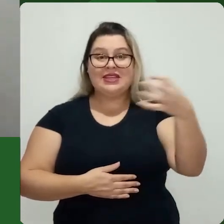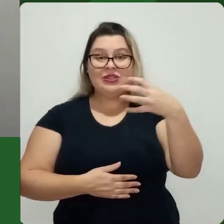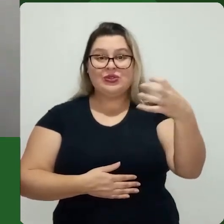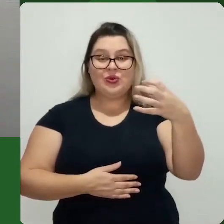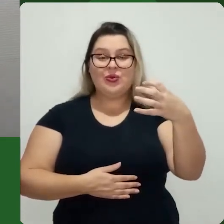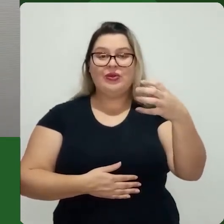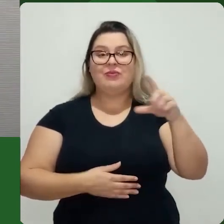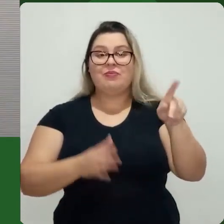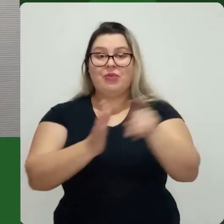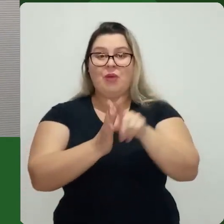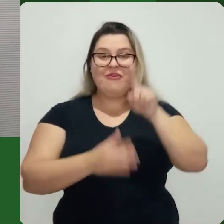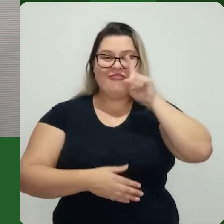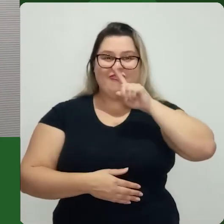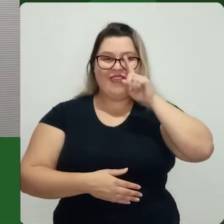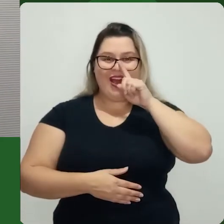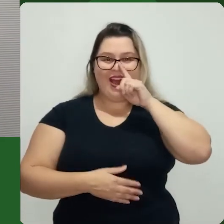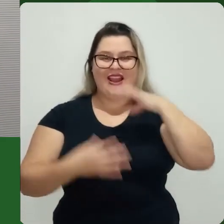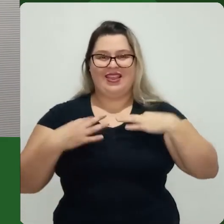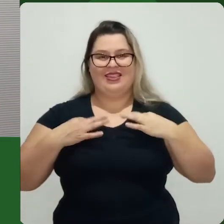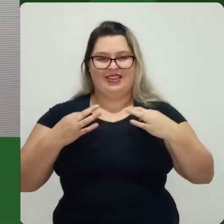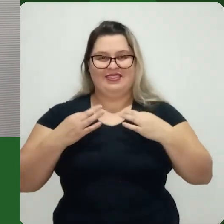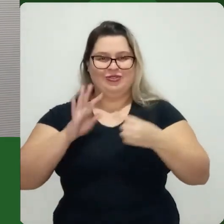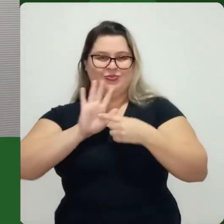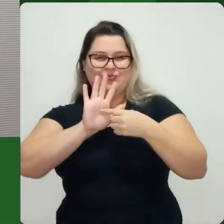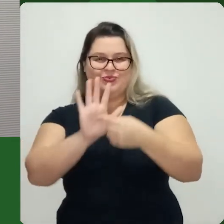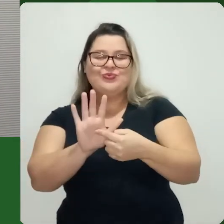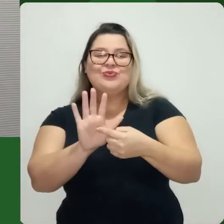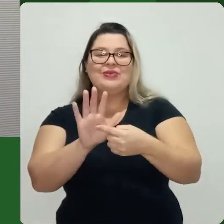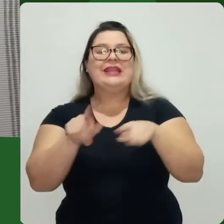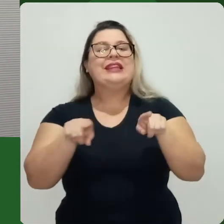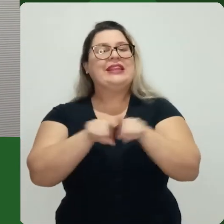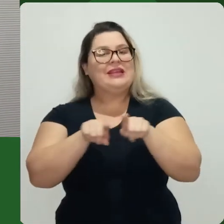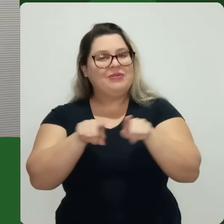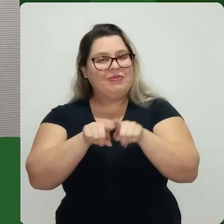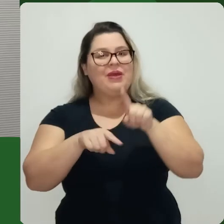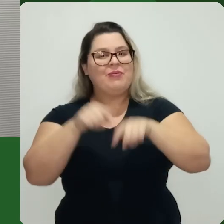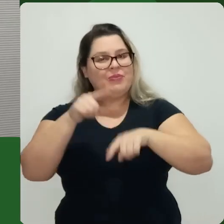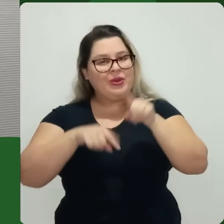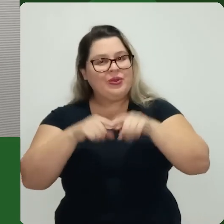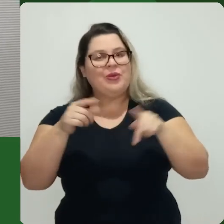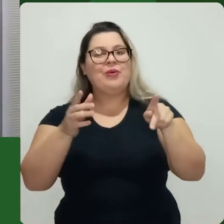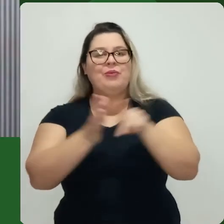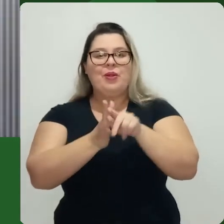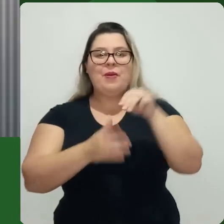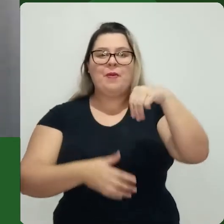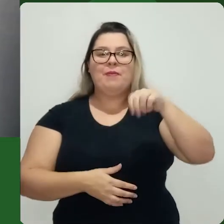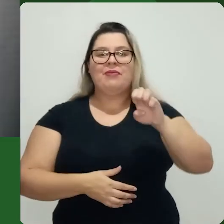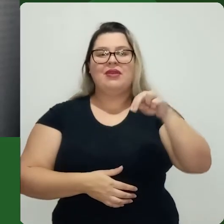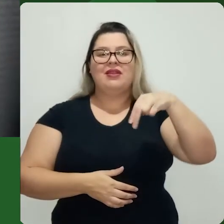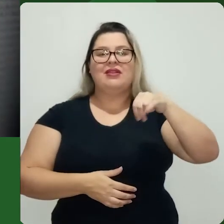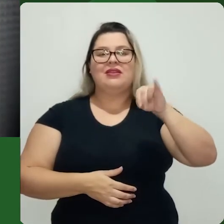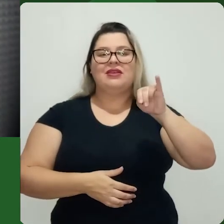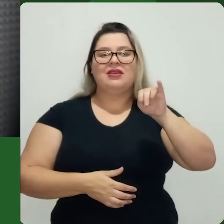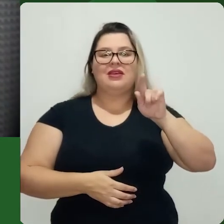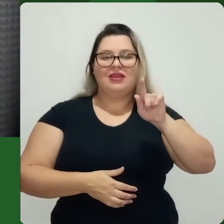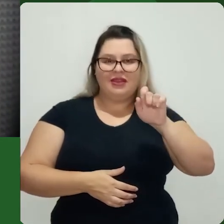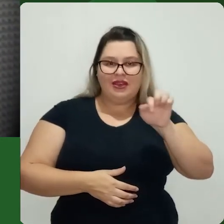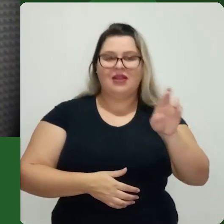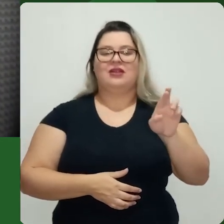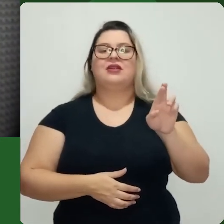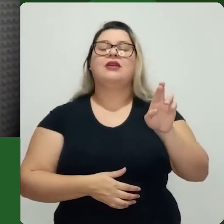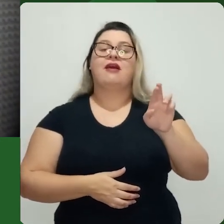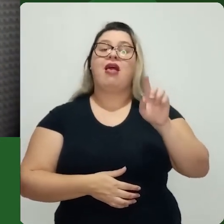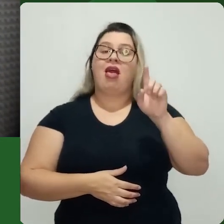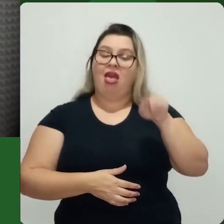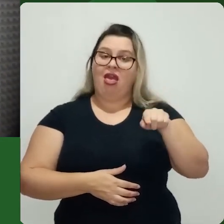O sensor de detecção de falhas no tecido apresentado aqui também é um produto da Meminger Aero.